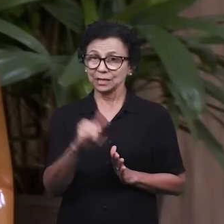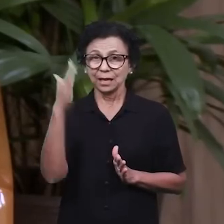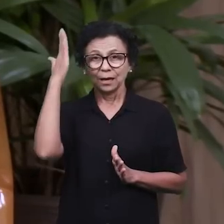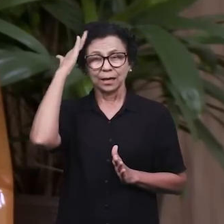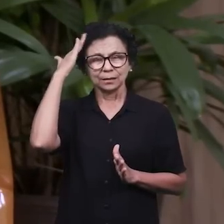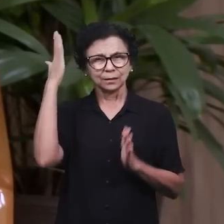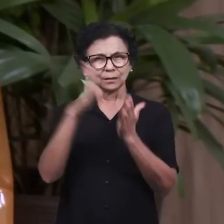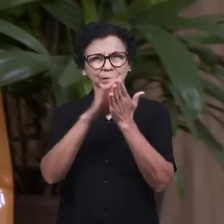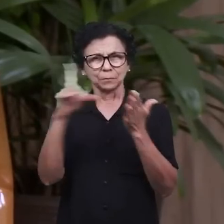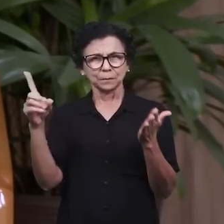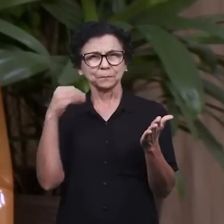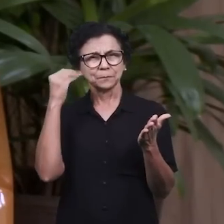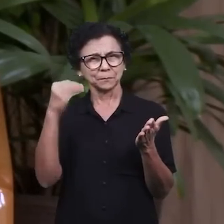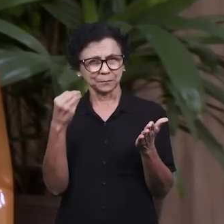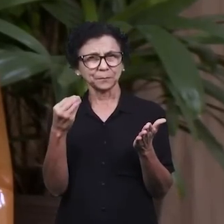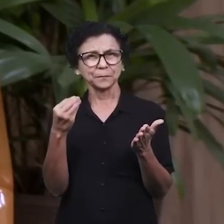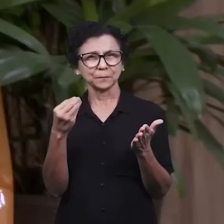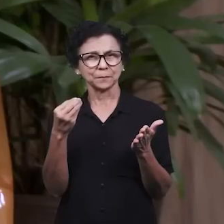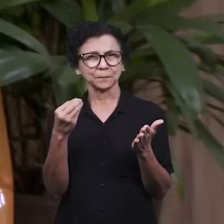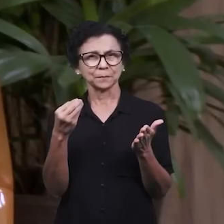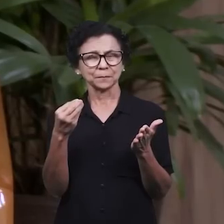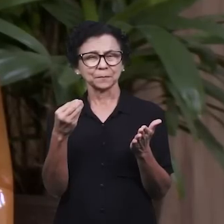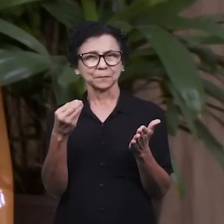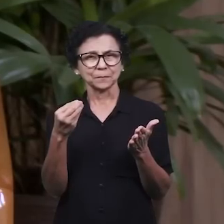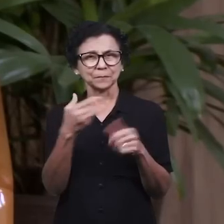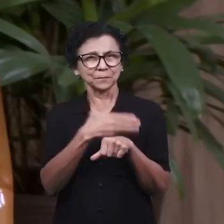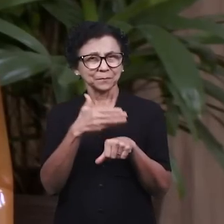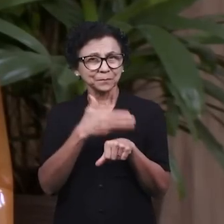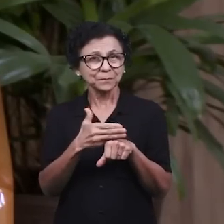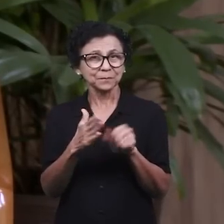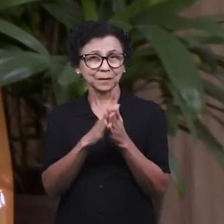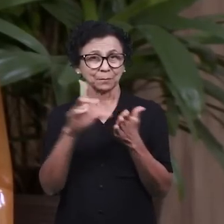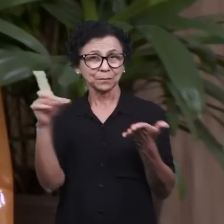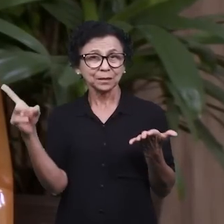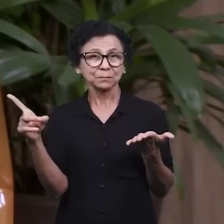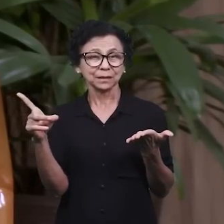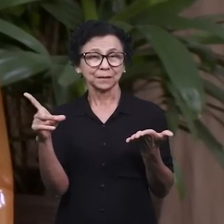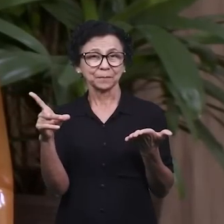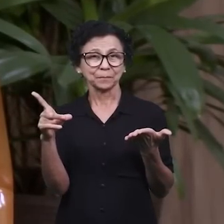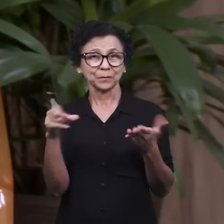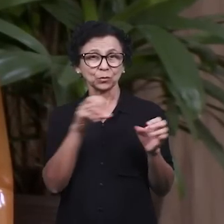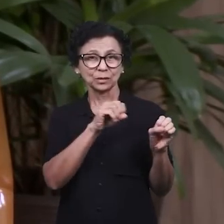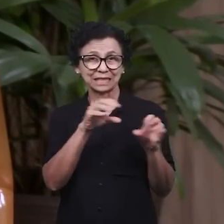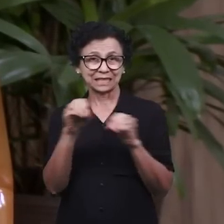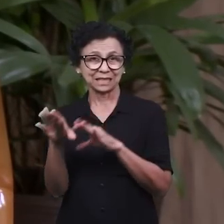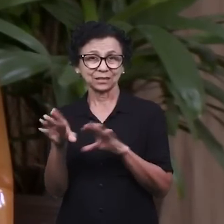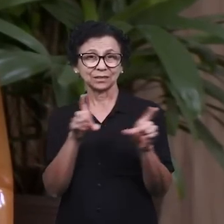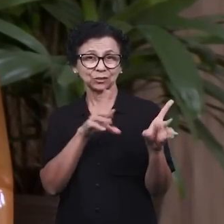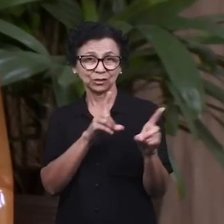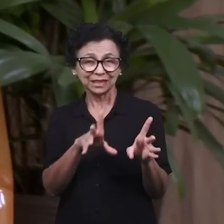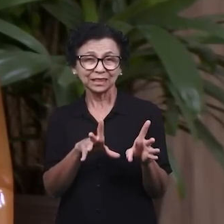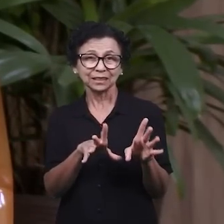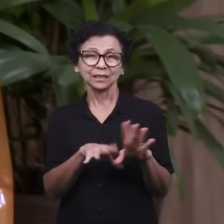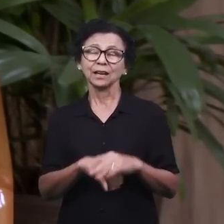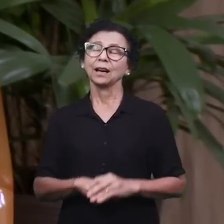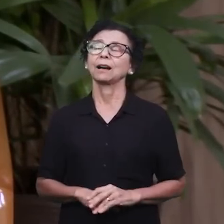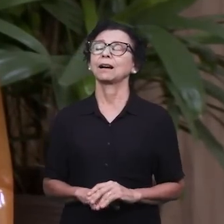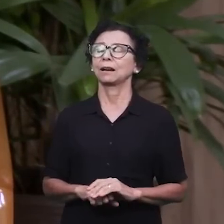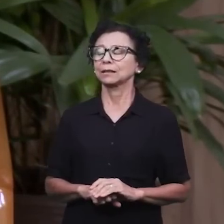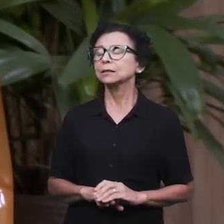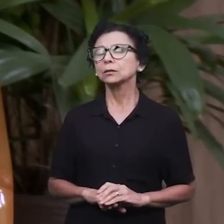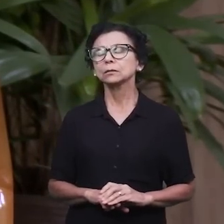experiência, eu sou da igreja A, B, C, D, qualquer uma. O pastor Adriano falou aqui, não tem importância. A pergunta é o seguinte,